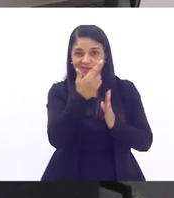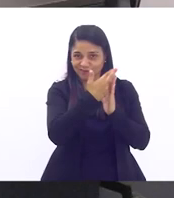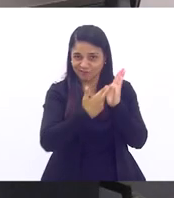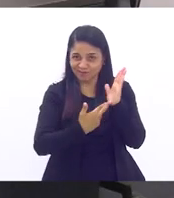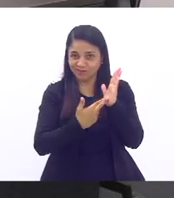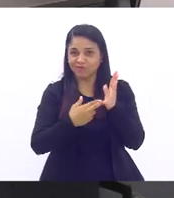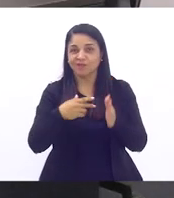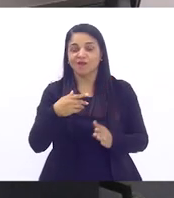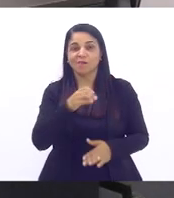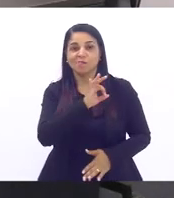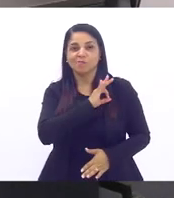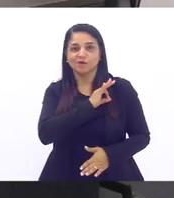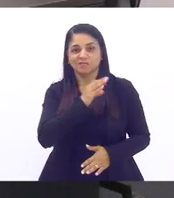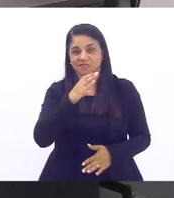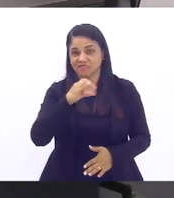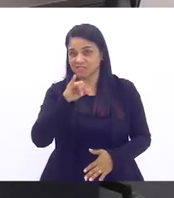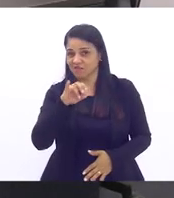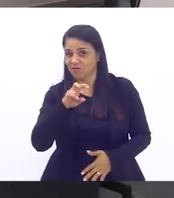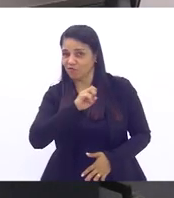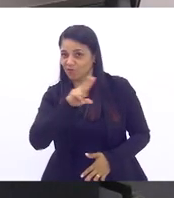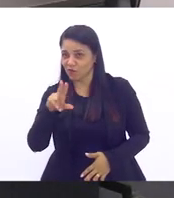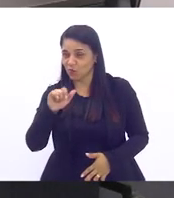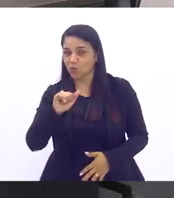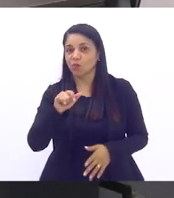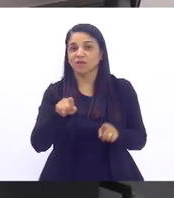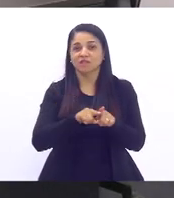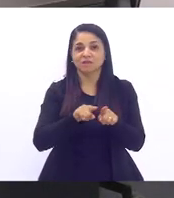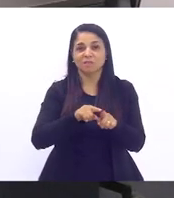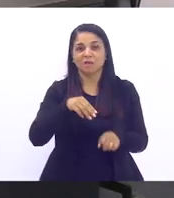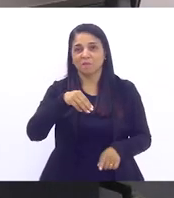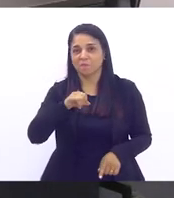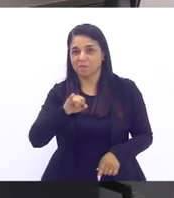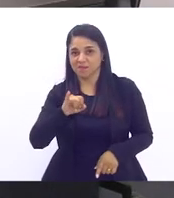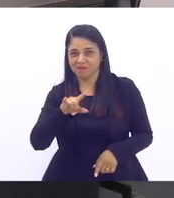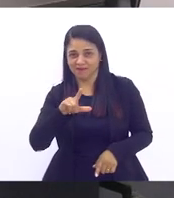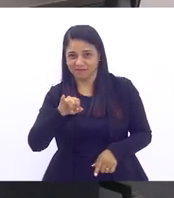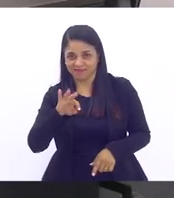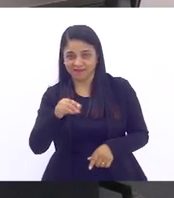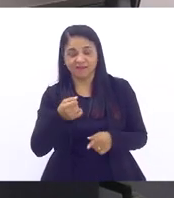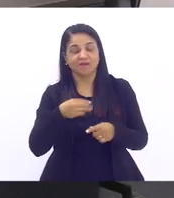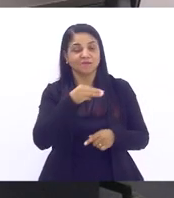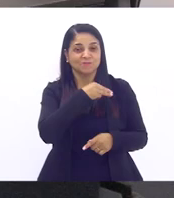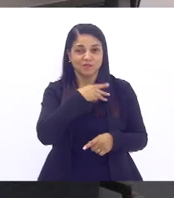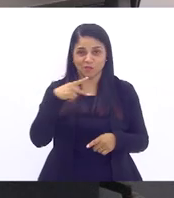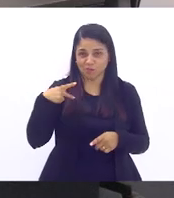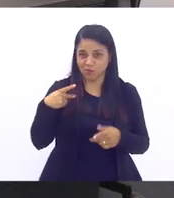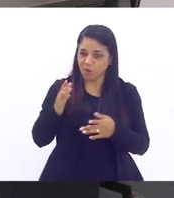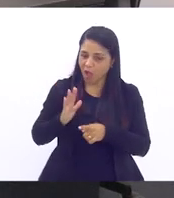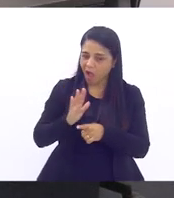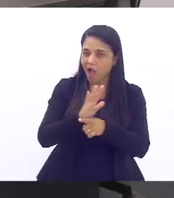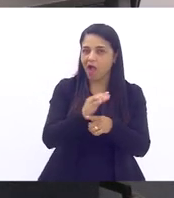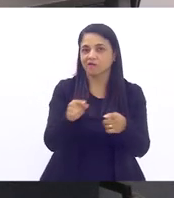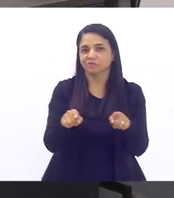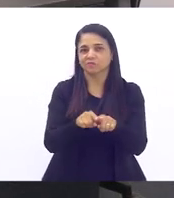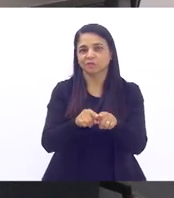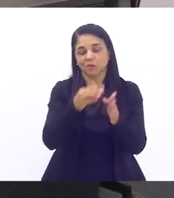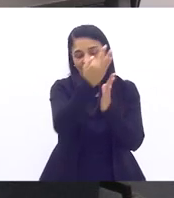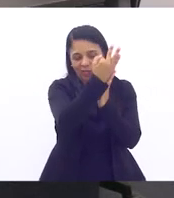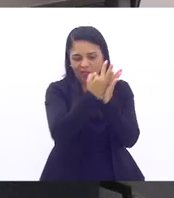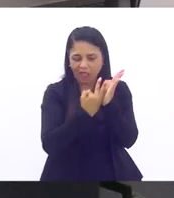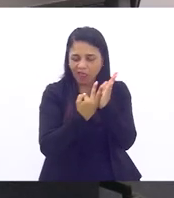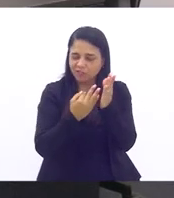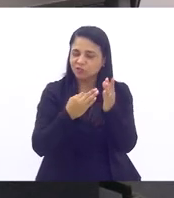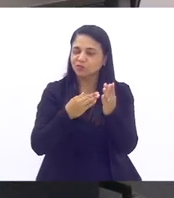penal e da Polícia Civil e ali foi um momento de muita discussão com o ministério público o Ministério Público contribuiu muito para que a gente fizesse um texto moderno